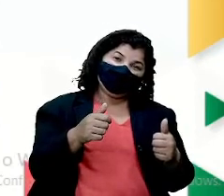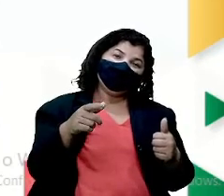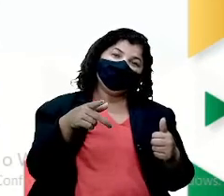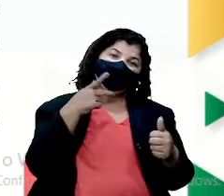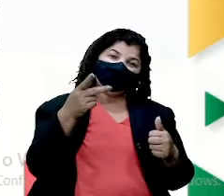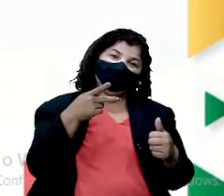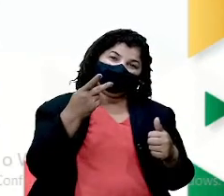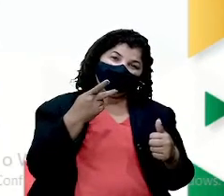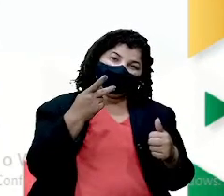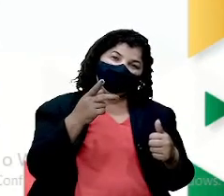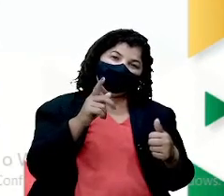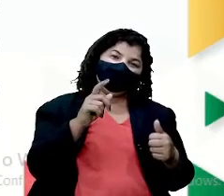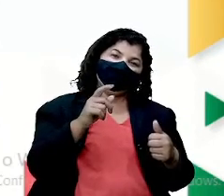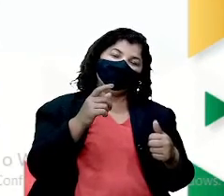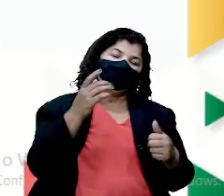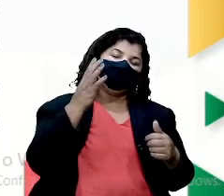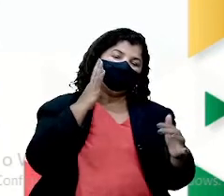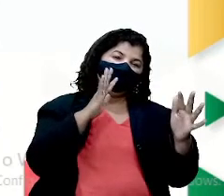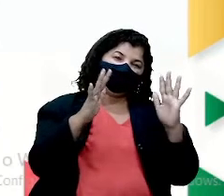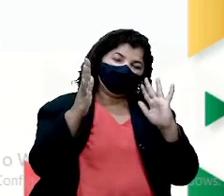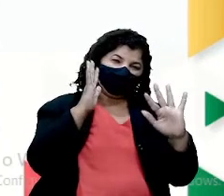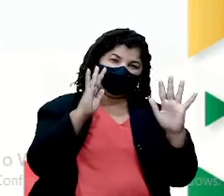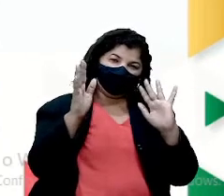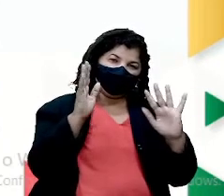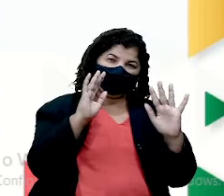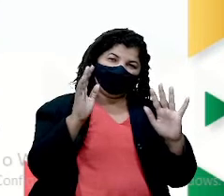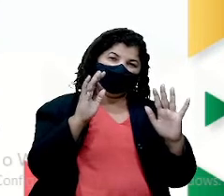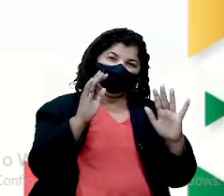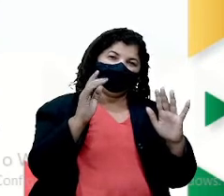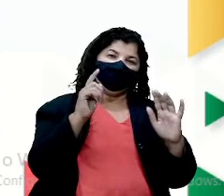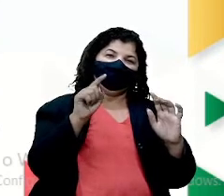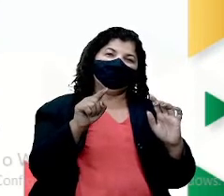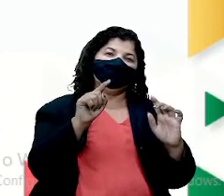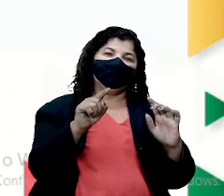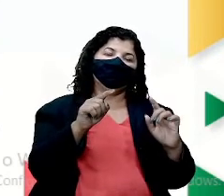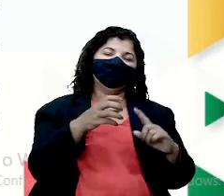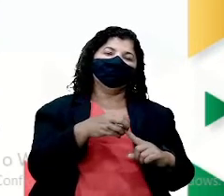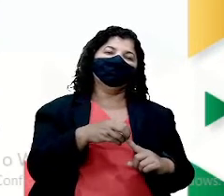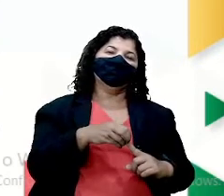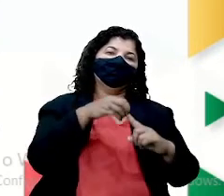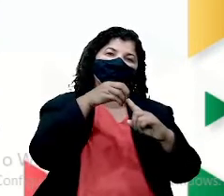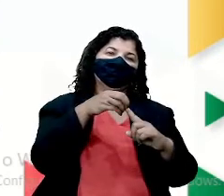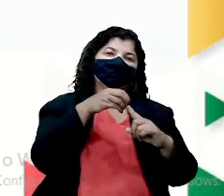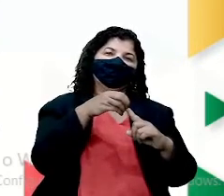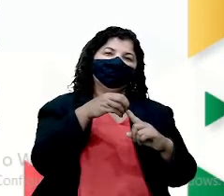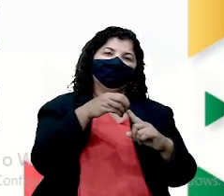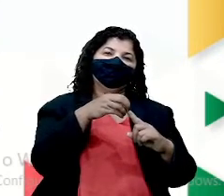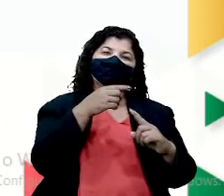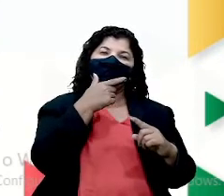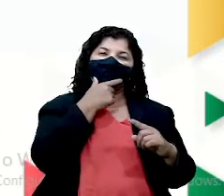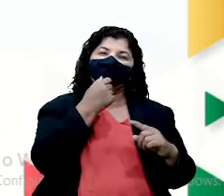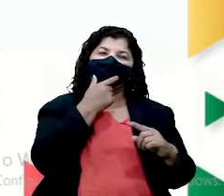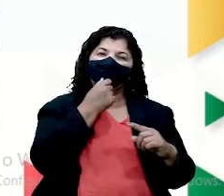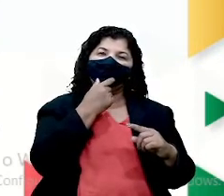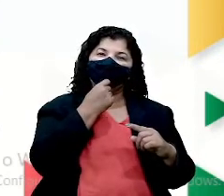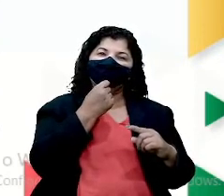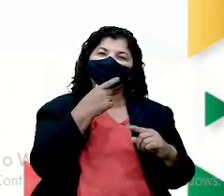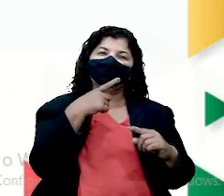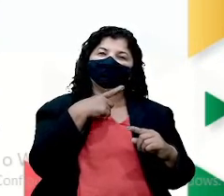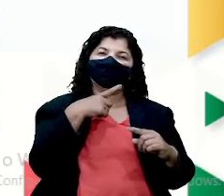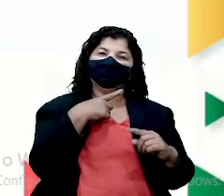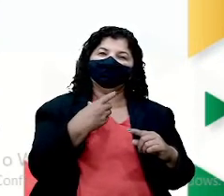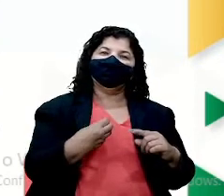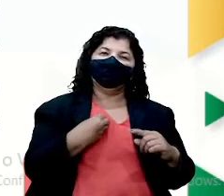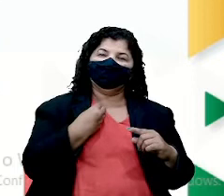O grande filósofo dizia que no princípio os homens viviam, né, em um estado